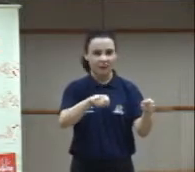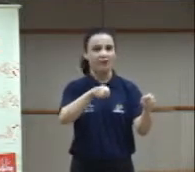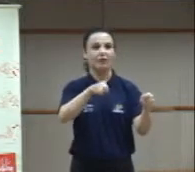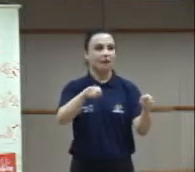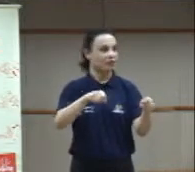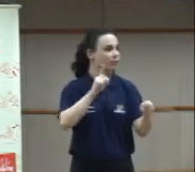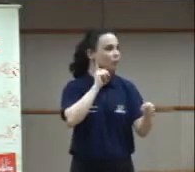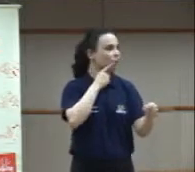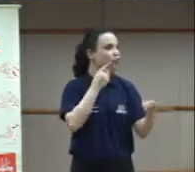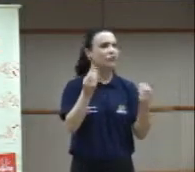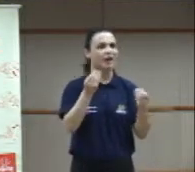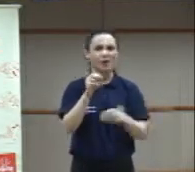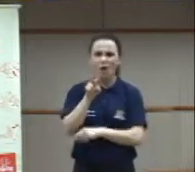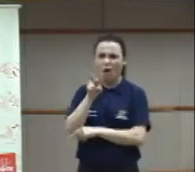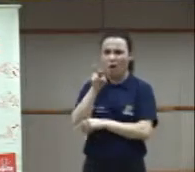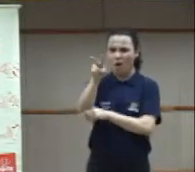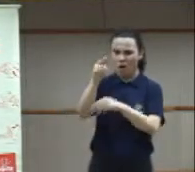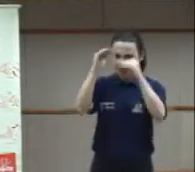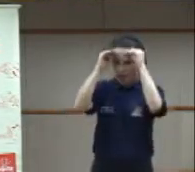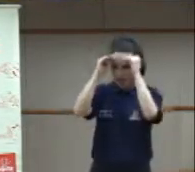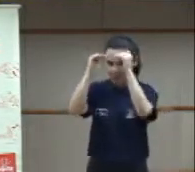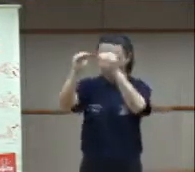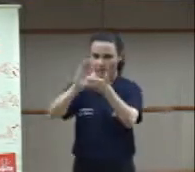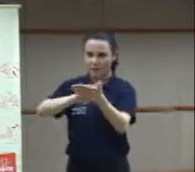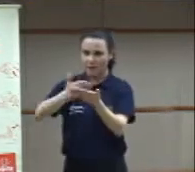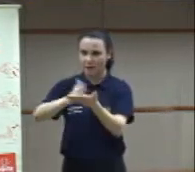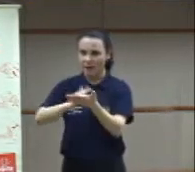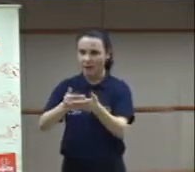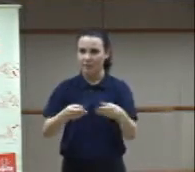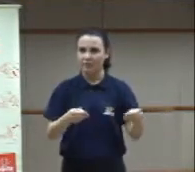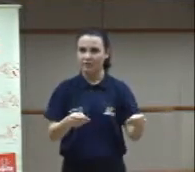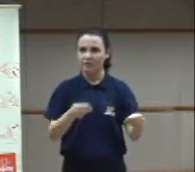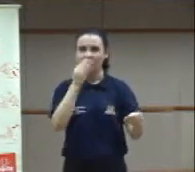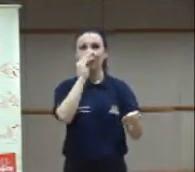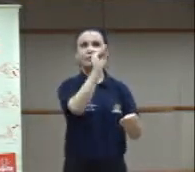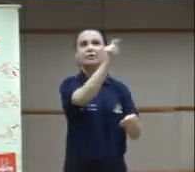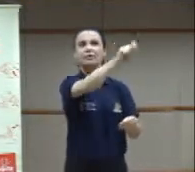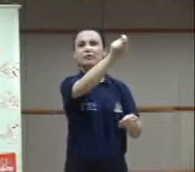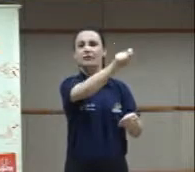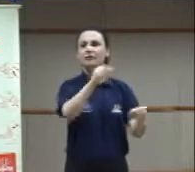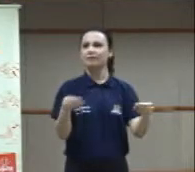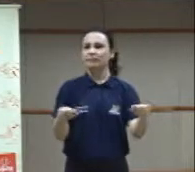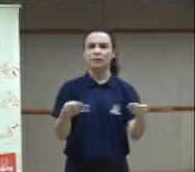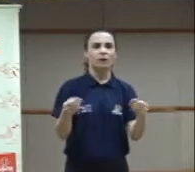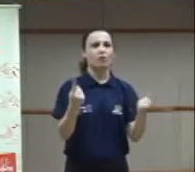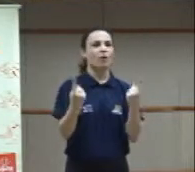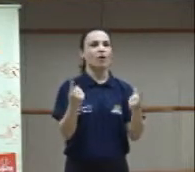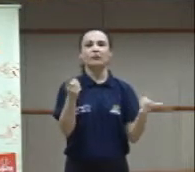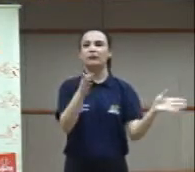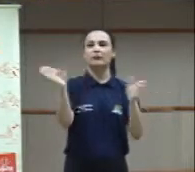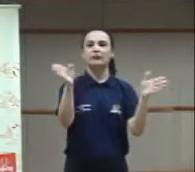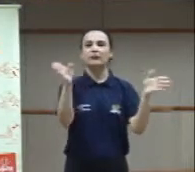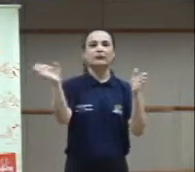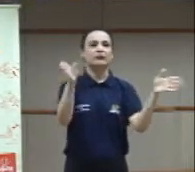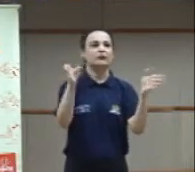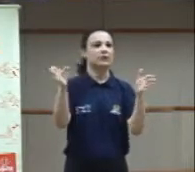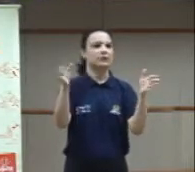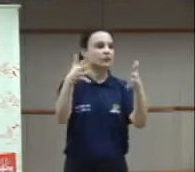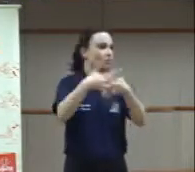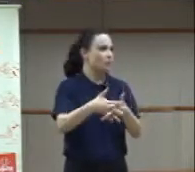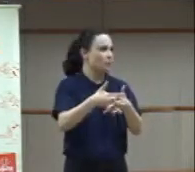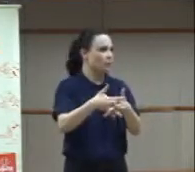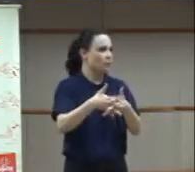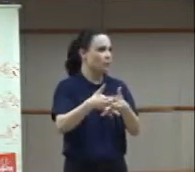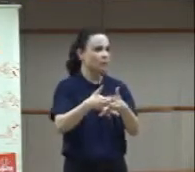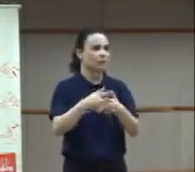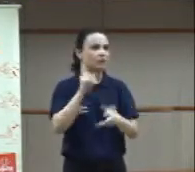interpretar o quê? O que ele está escrevendo ou o que está no quadro? Então, isso tem que ser esclarecido. Ou você